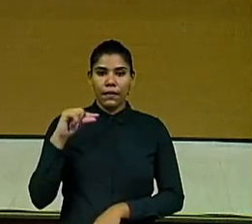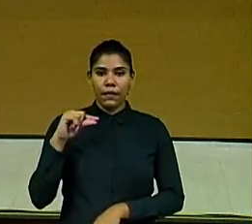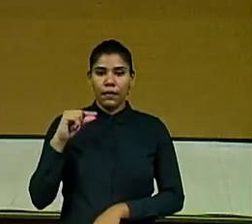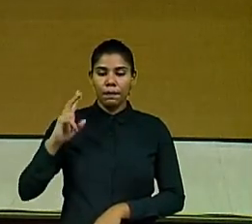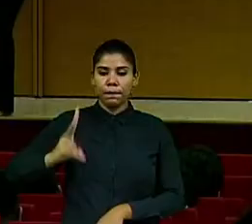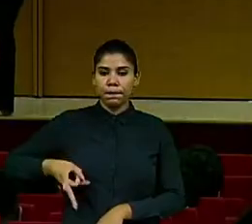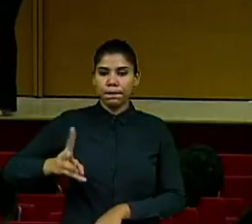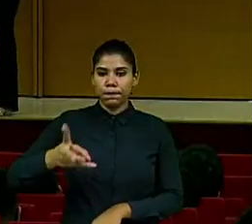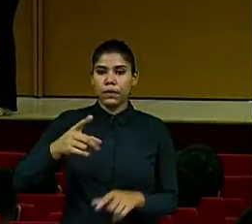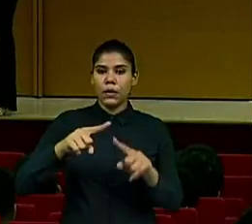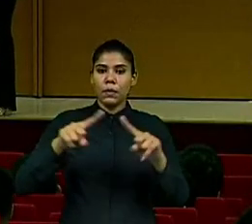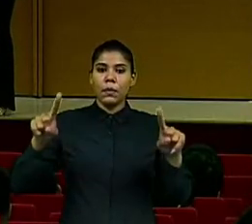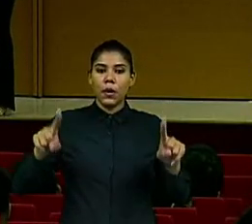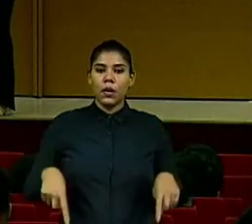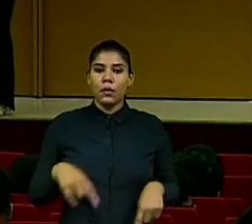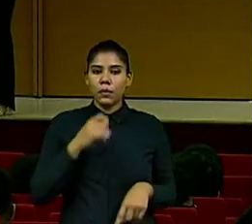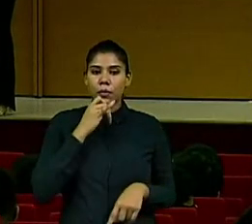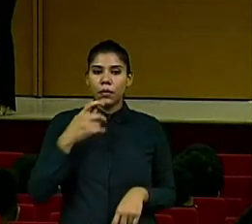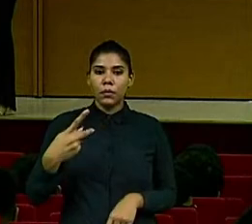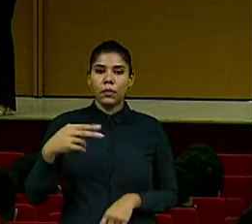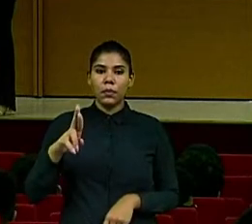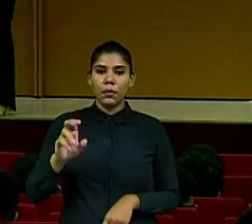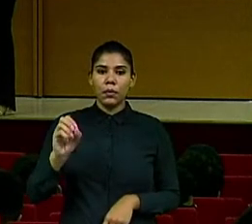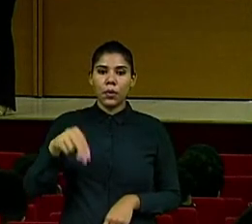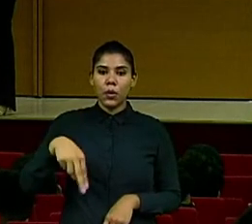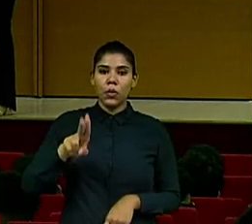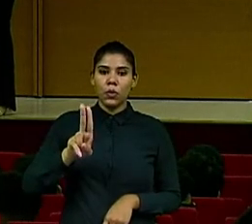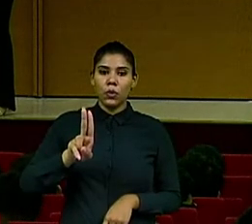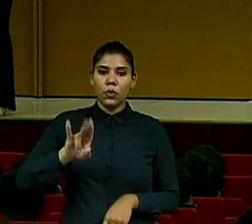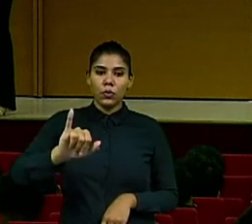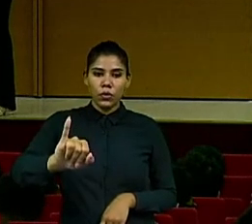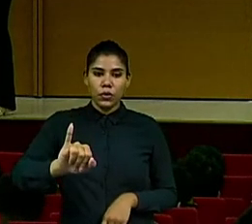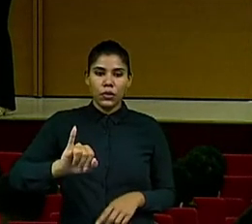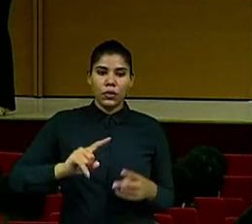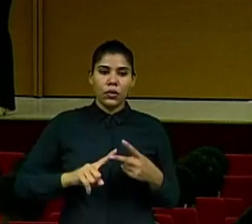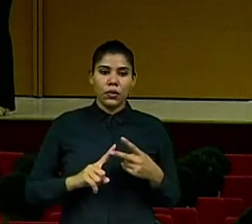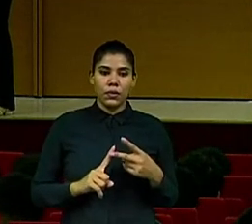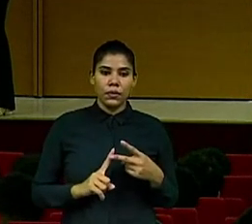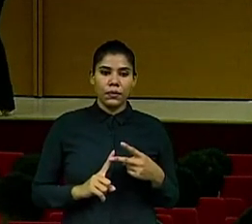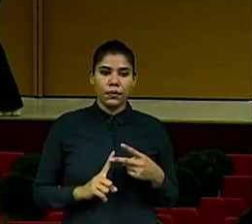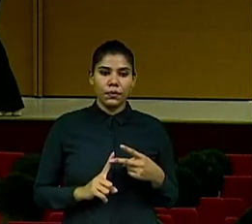de programas como ProUni ProUni viu galera